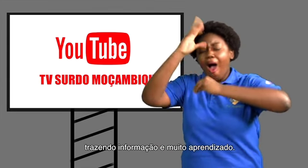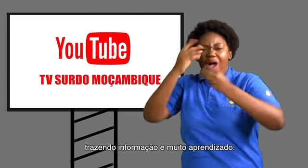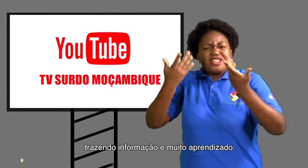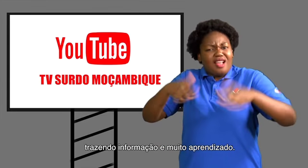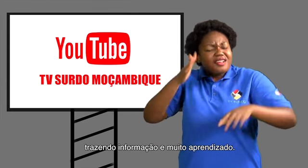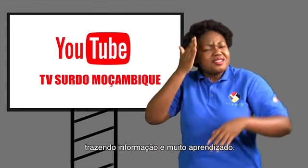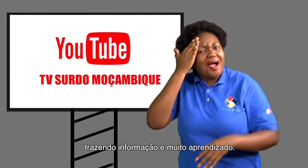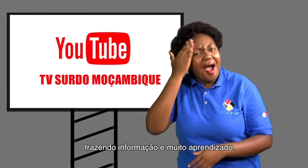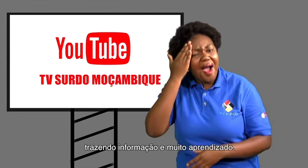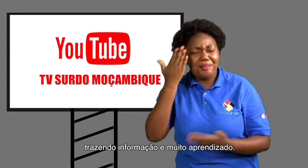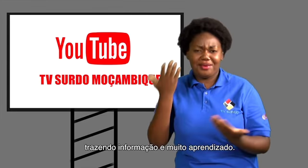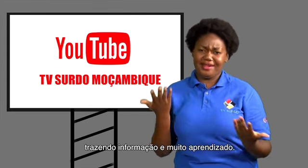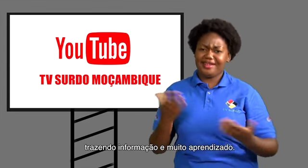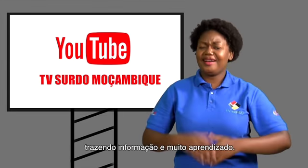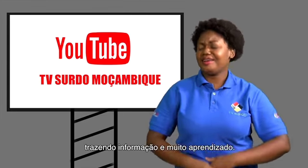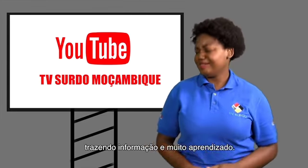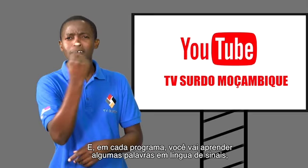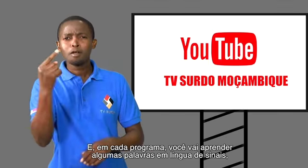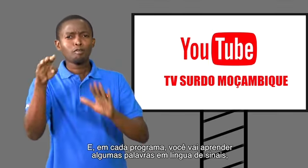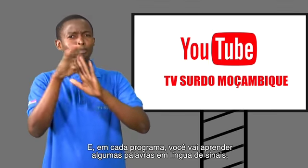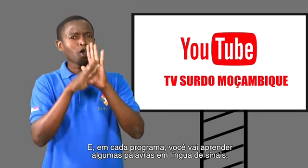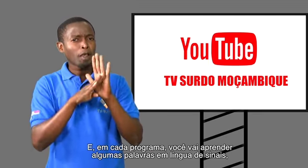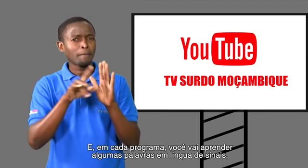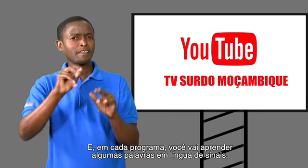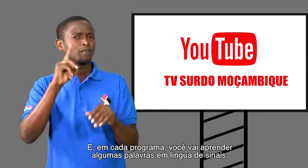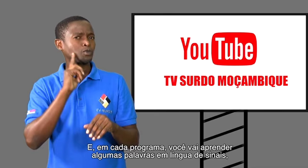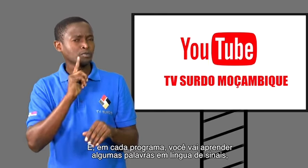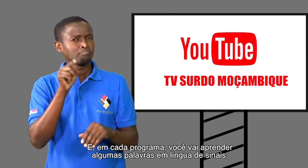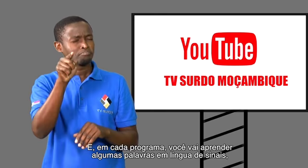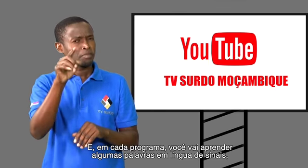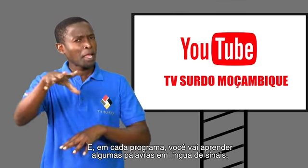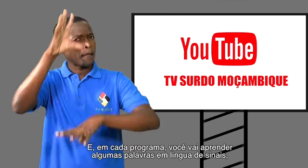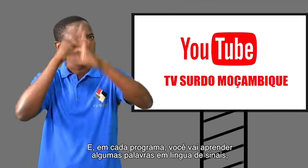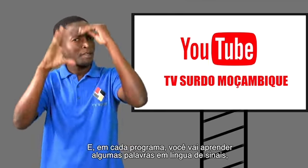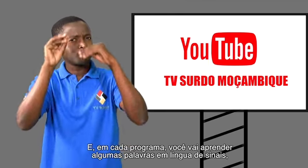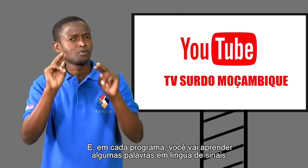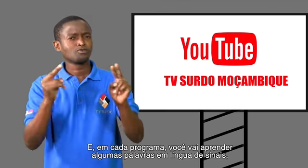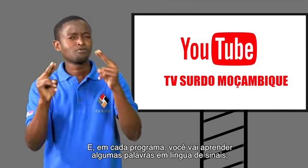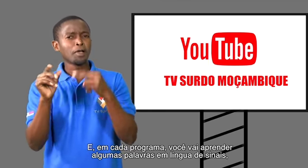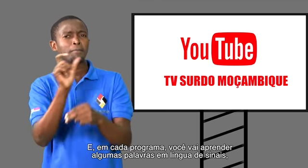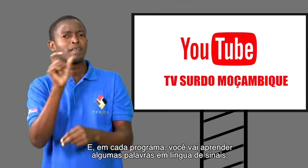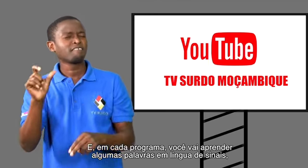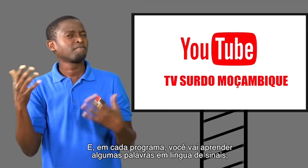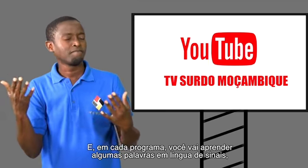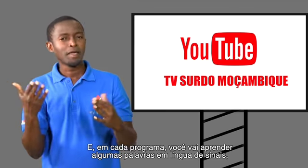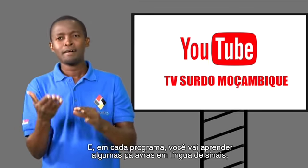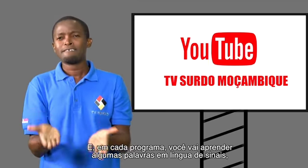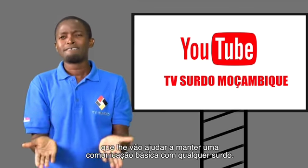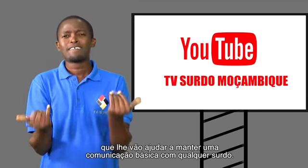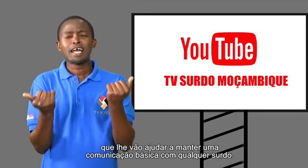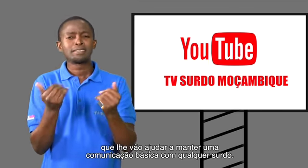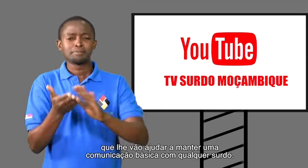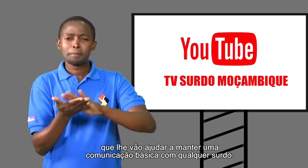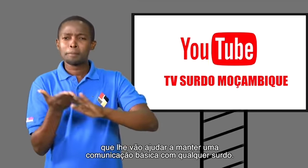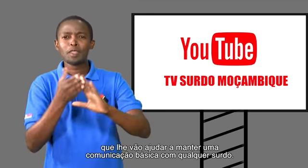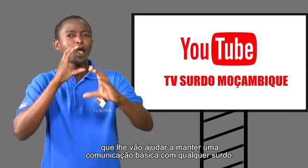trazendo informação e muito aprendizado. E em cada programa, você vai aprender algumas palavras em língua de sinais,